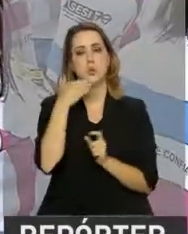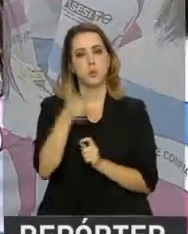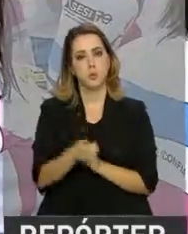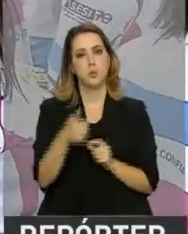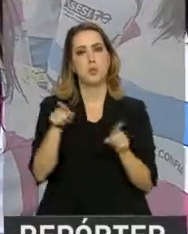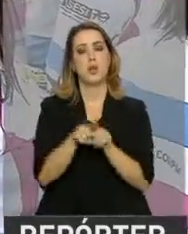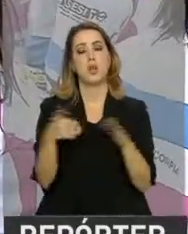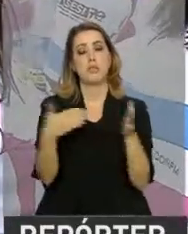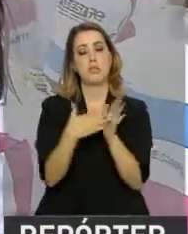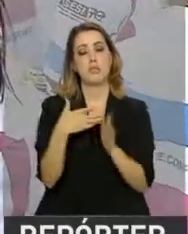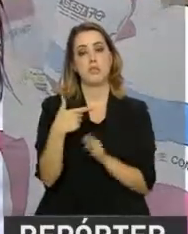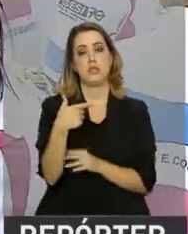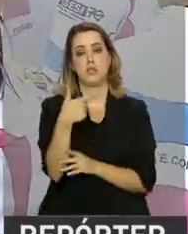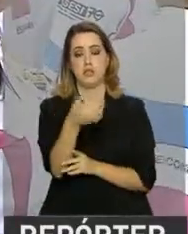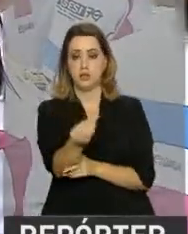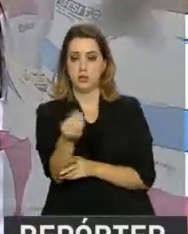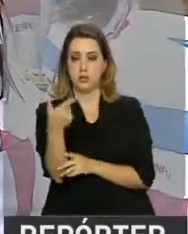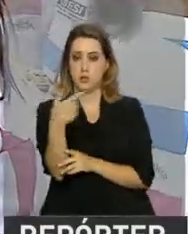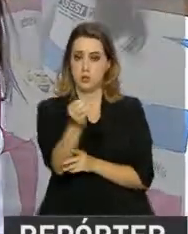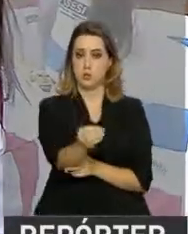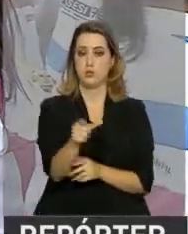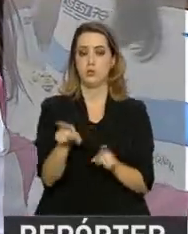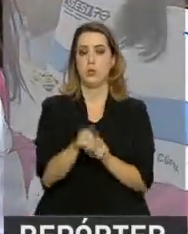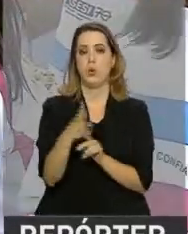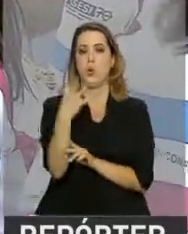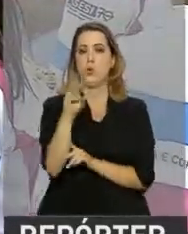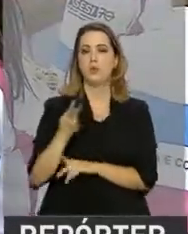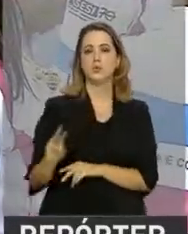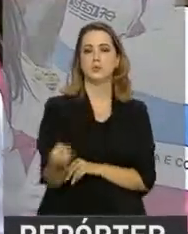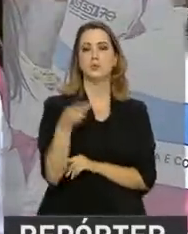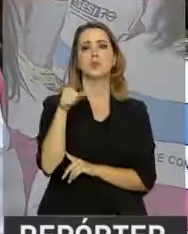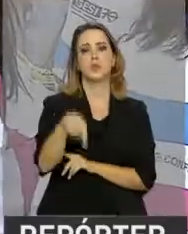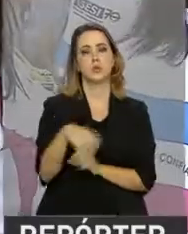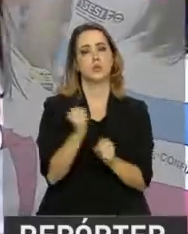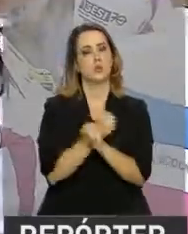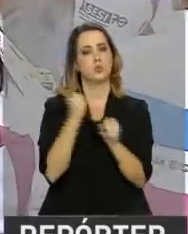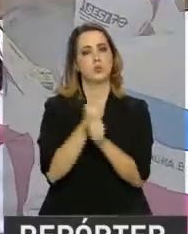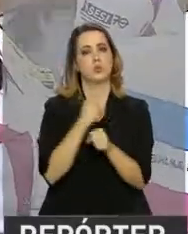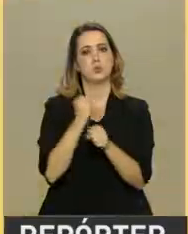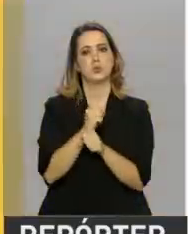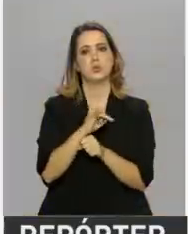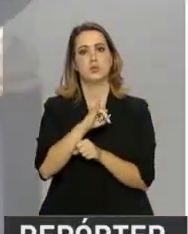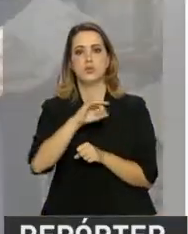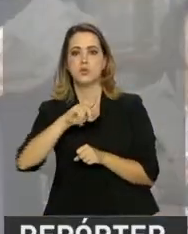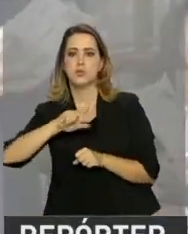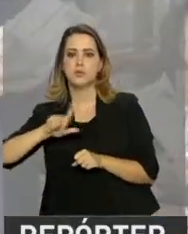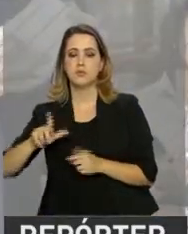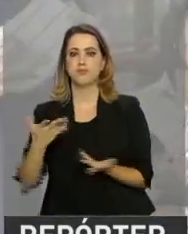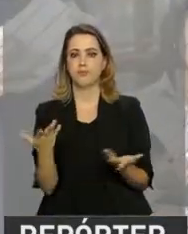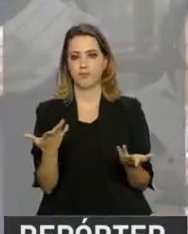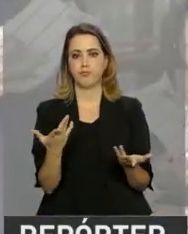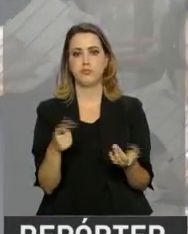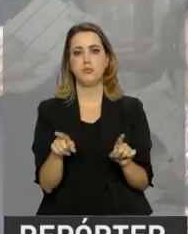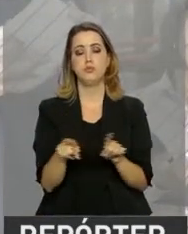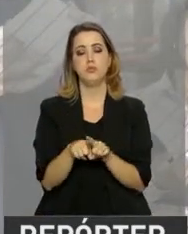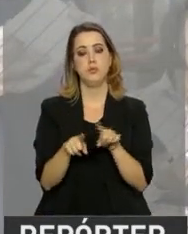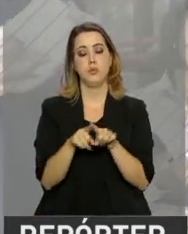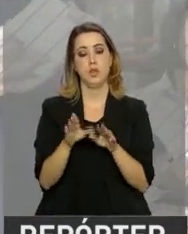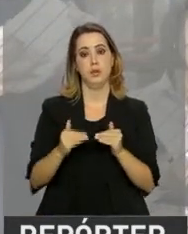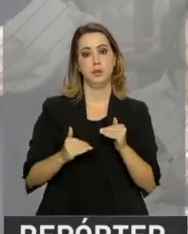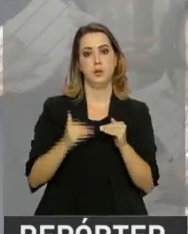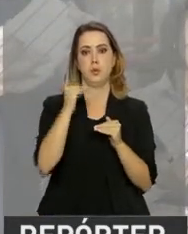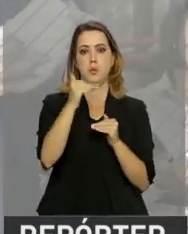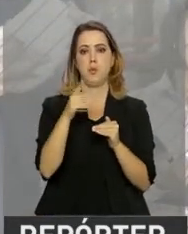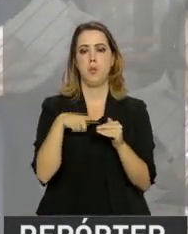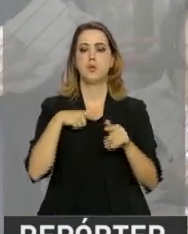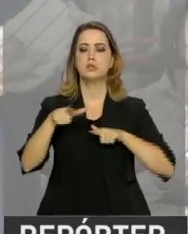2020 esse total quase quatro milhões são para a construção civil além da construção lideram ranking